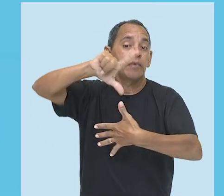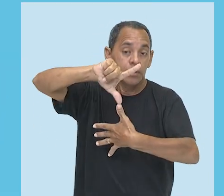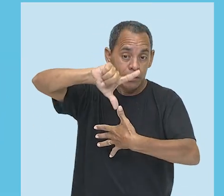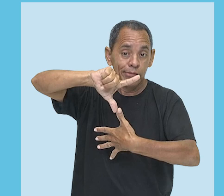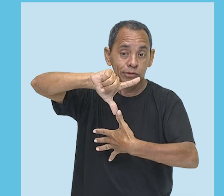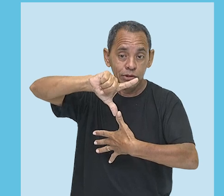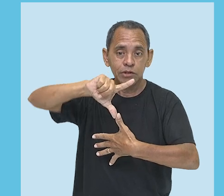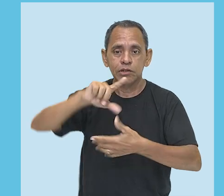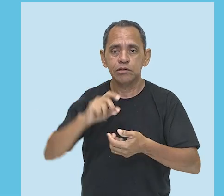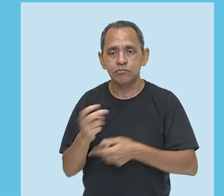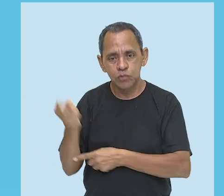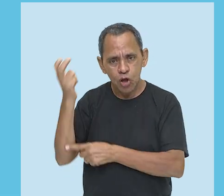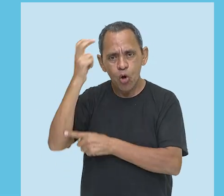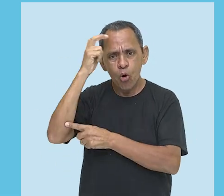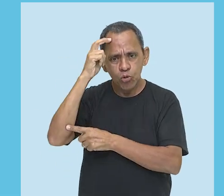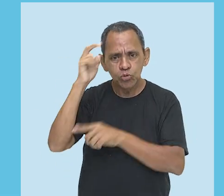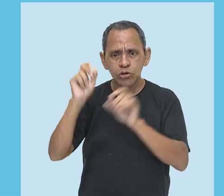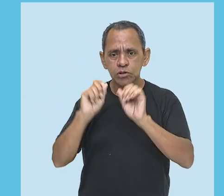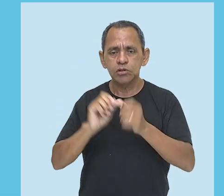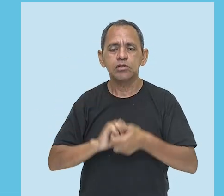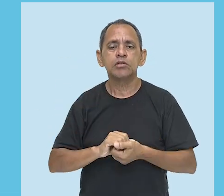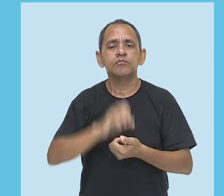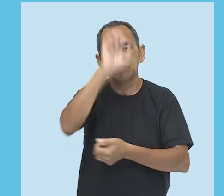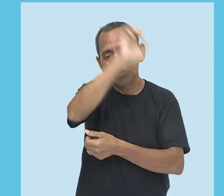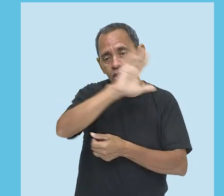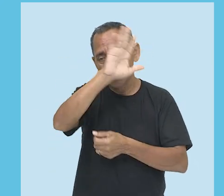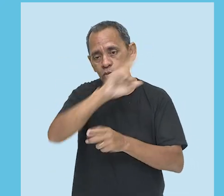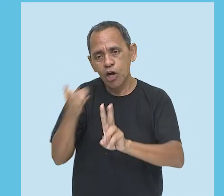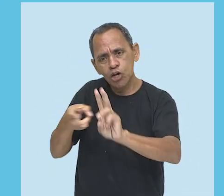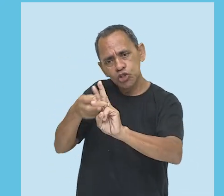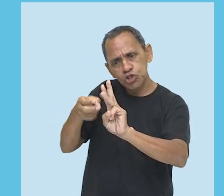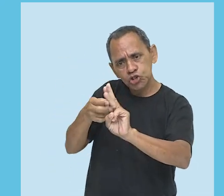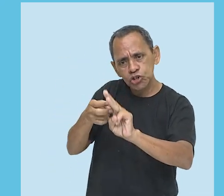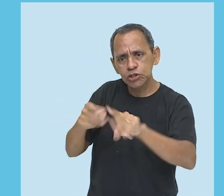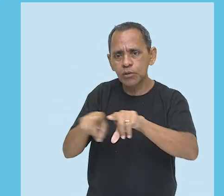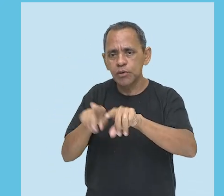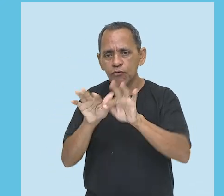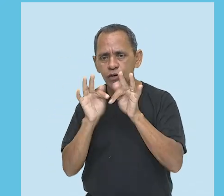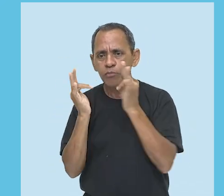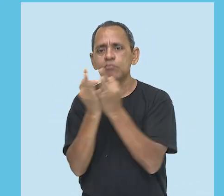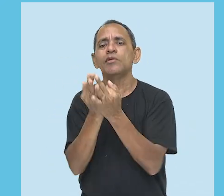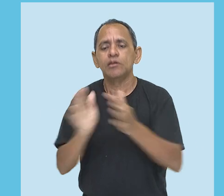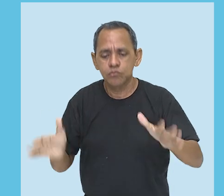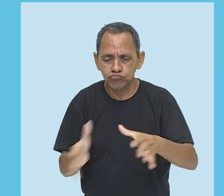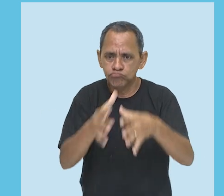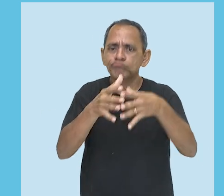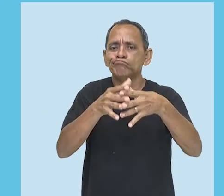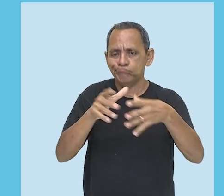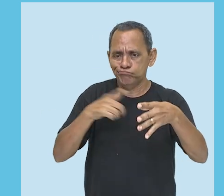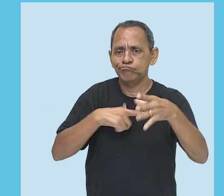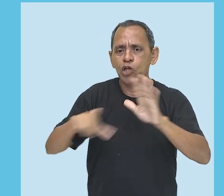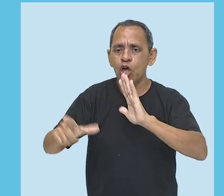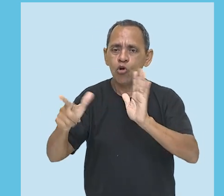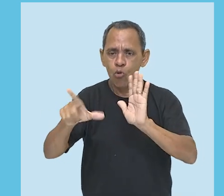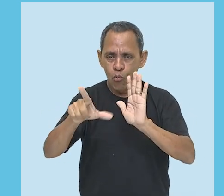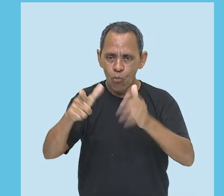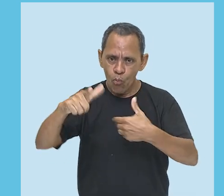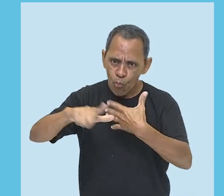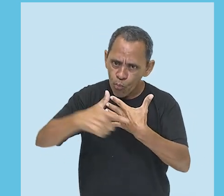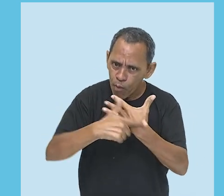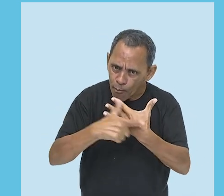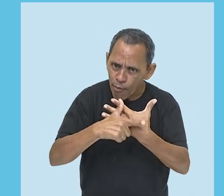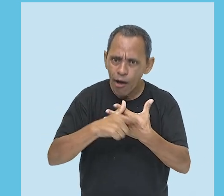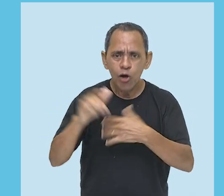entre as culturas de trabalho europeia e indígena. A família e a comunidade têm um papel importante, e há uma